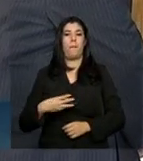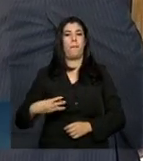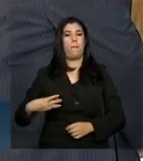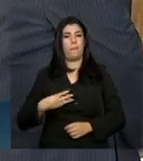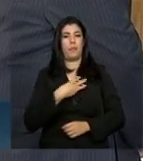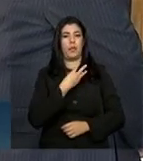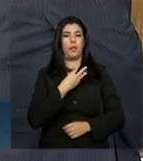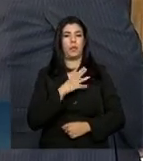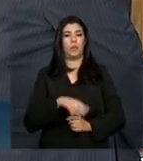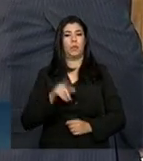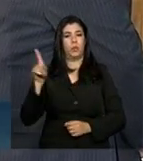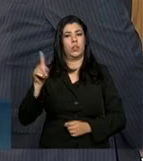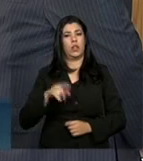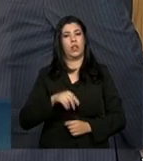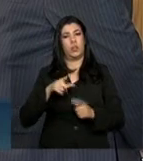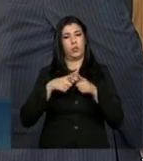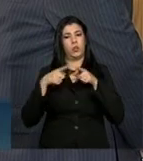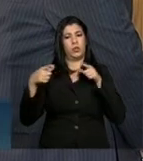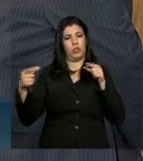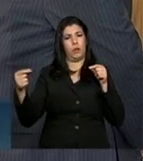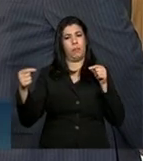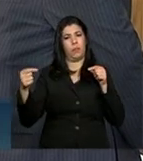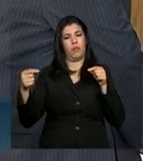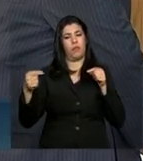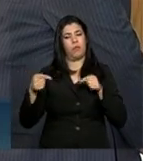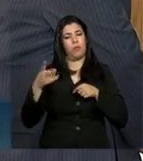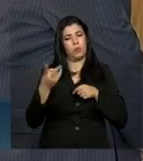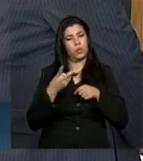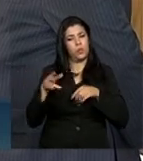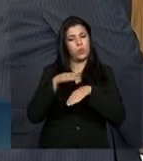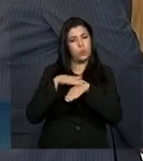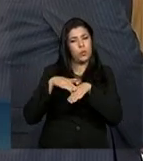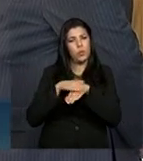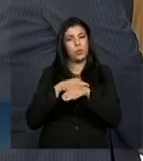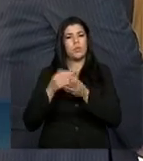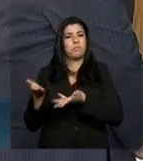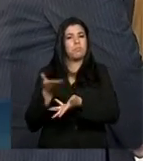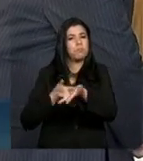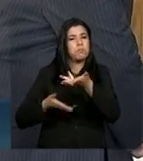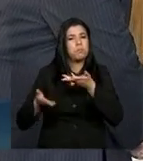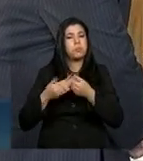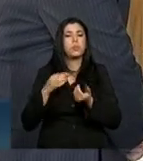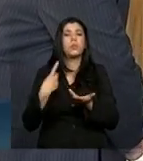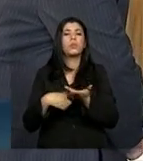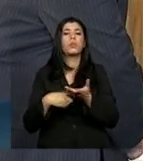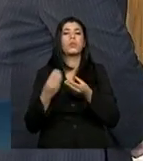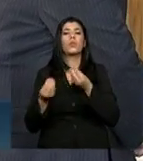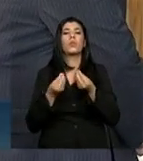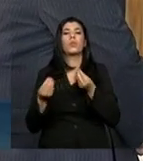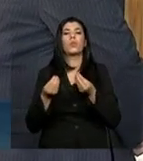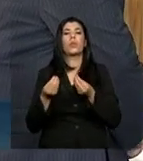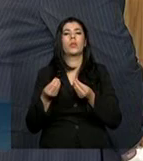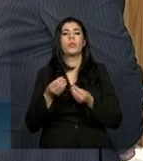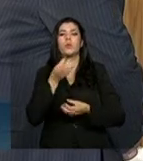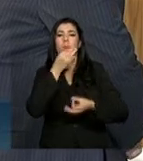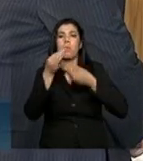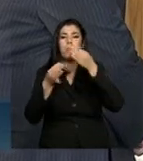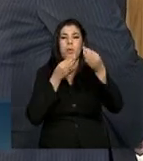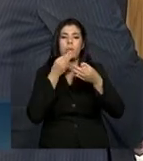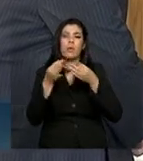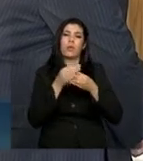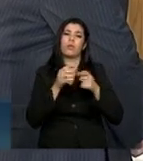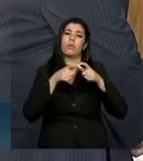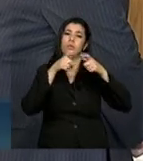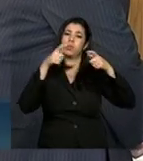Abe. Eles se reuniram no Palácio Planalto para conversar sobre a parceria estratégica Brasil-Japão e tratar de propostas para